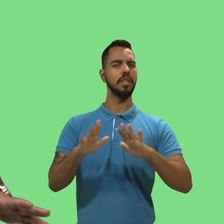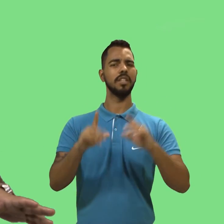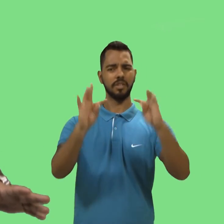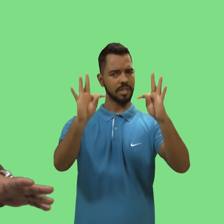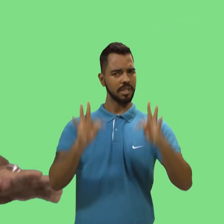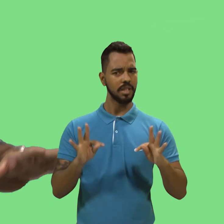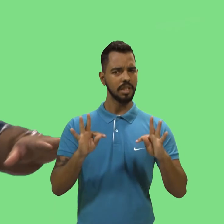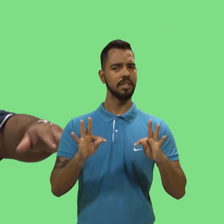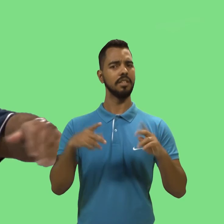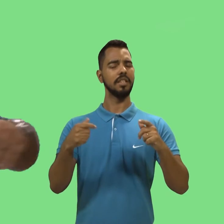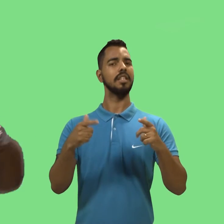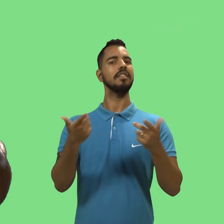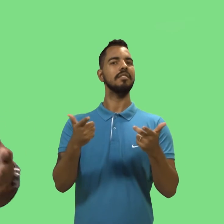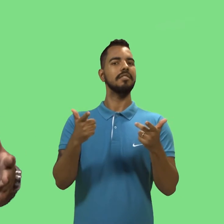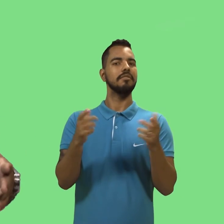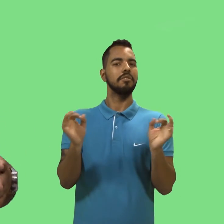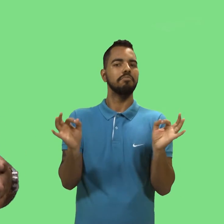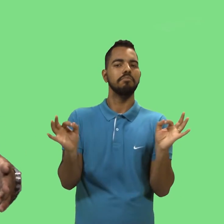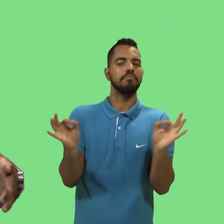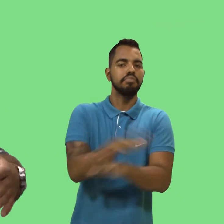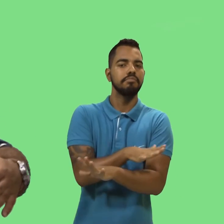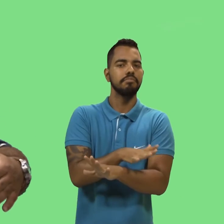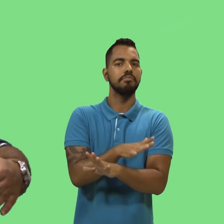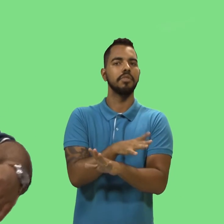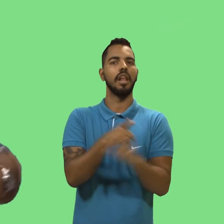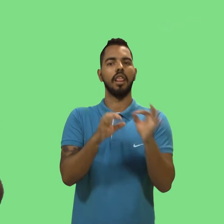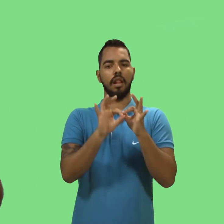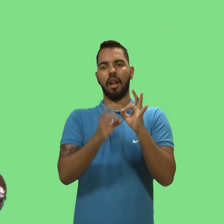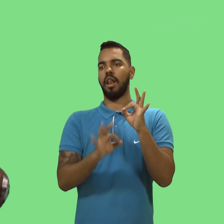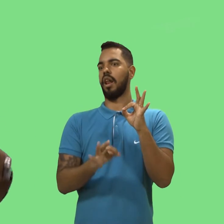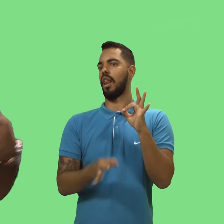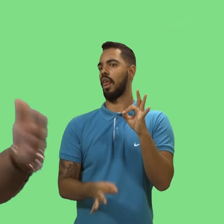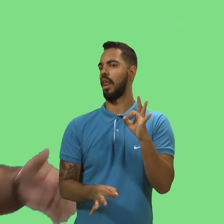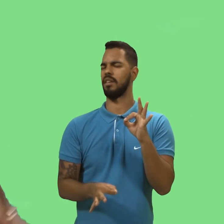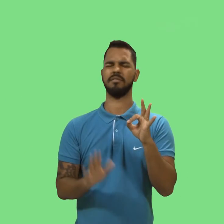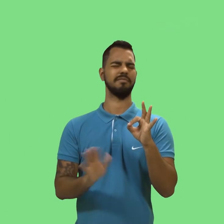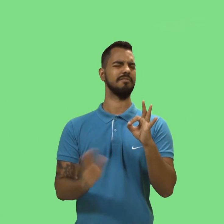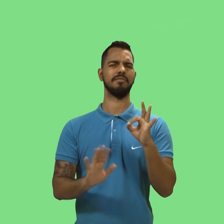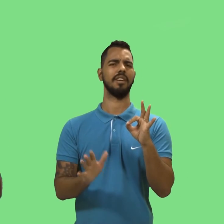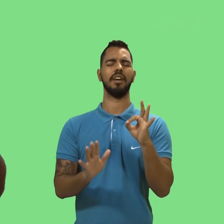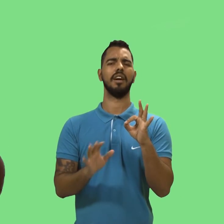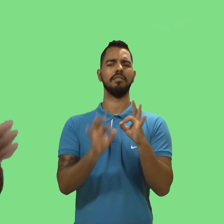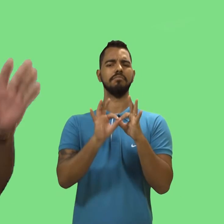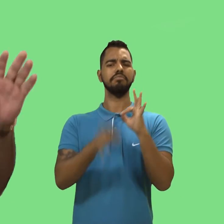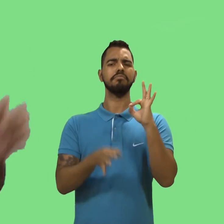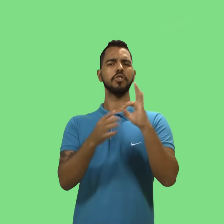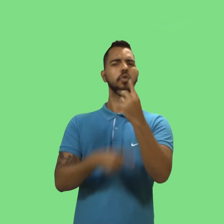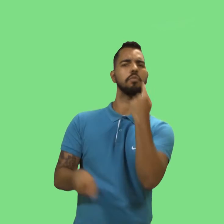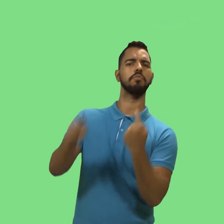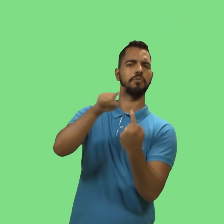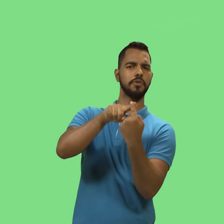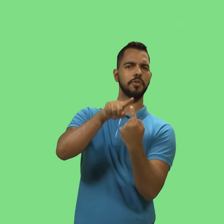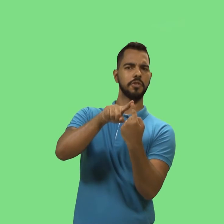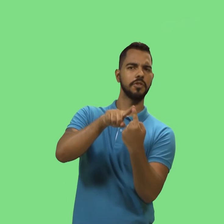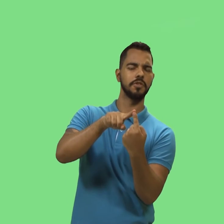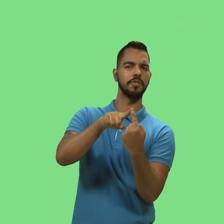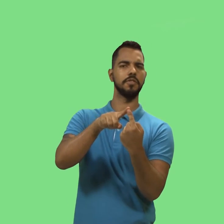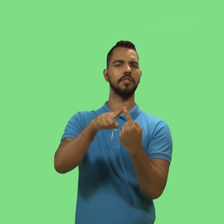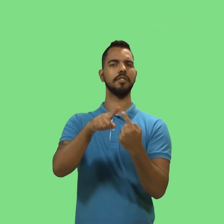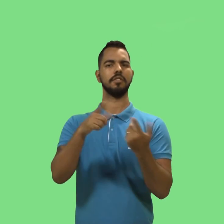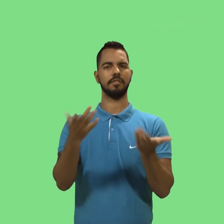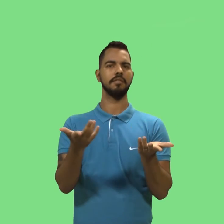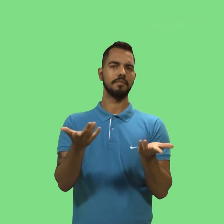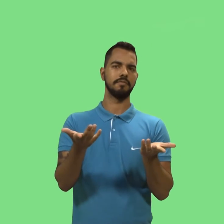de palavras, sem se alongar entre introduções ou encerramentos, já em desuso há muito tempo. Cuidado